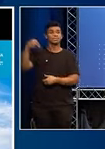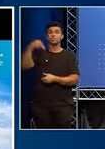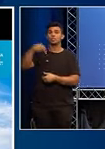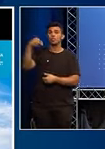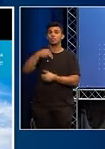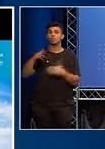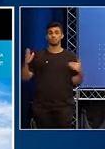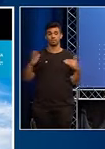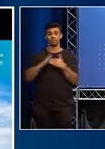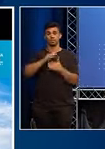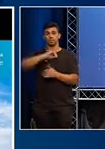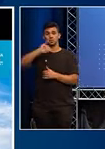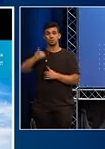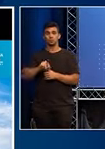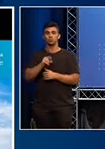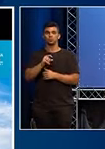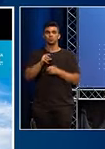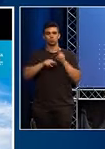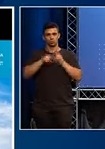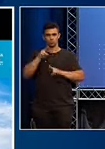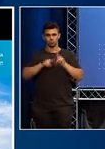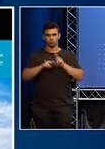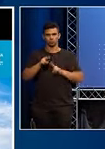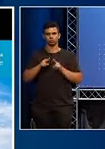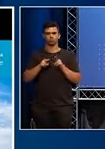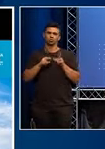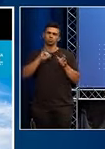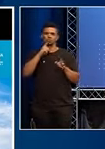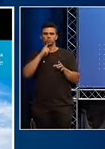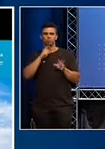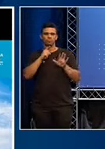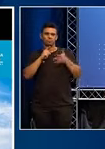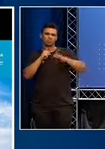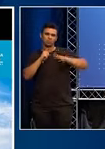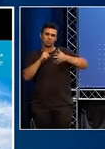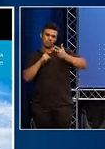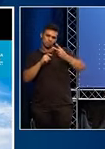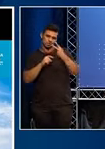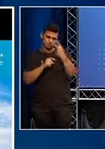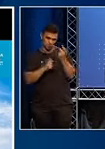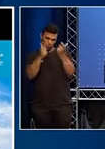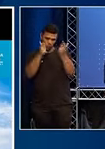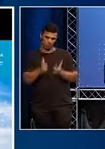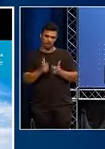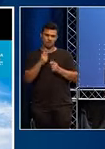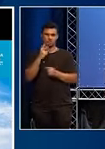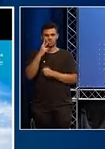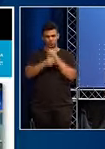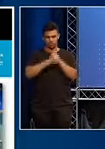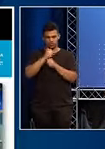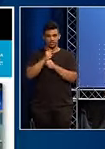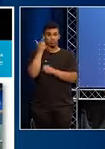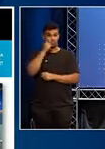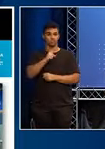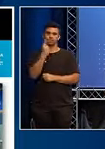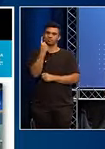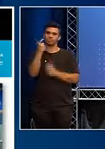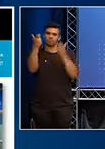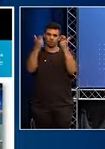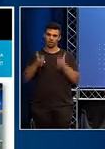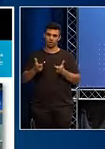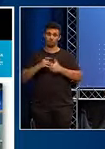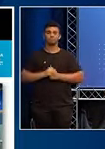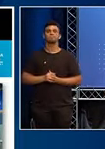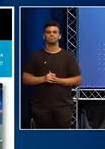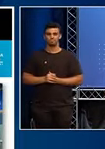mas até junho, passaremos o 2º colocado, em mais 2 anos e pouco, vamos passar o 1º. Pode passar, por favor?